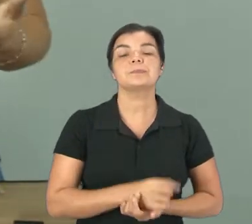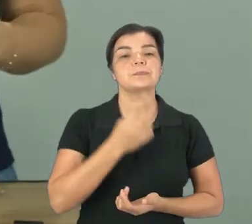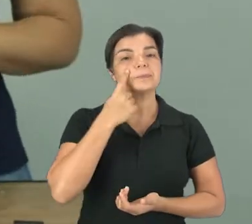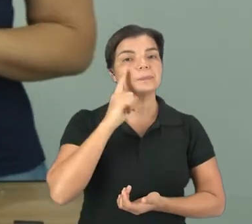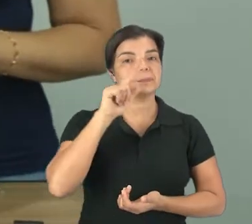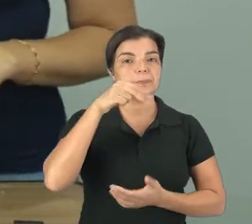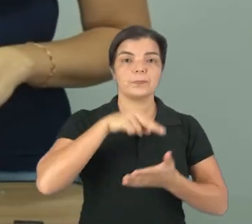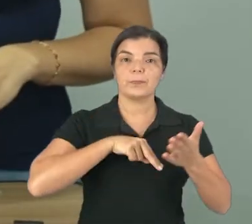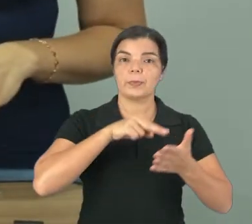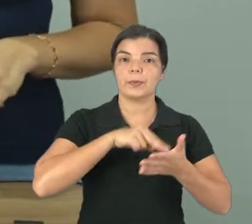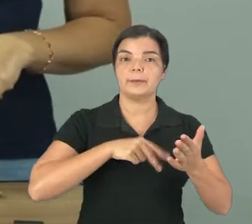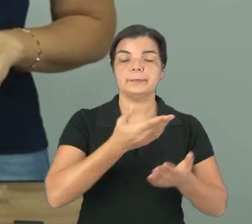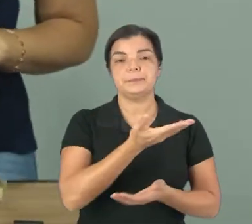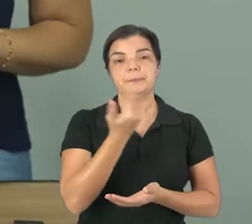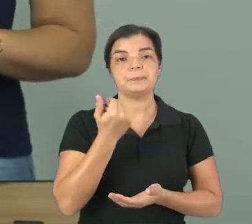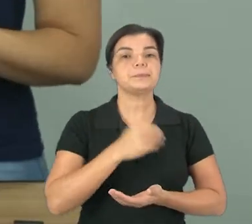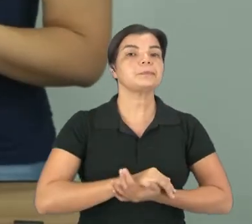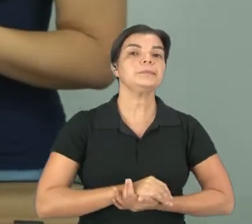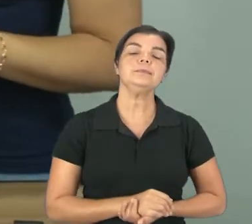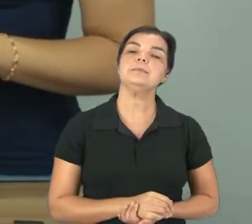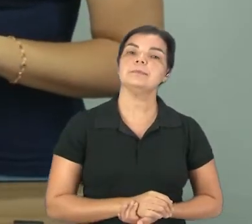à próxima leitura? Então vem comigo.